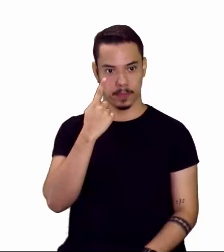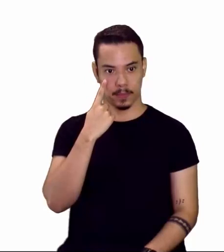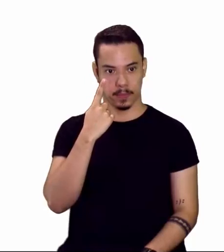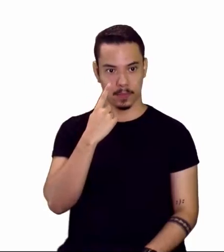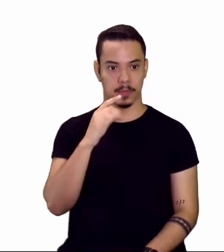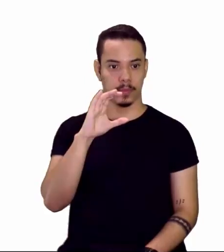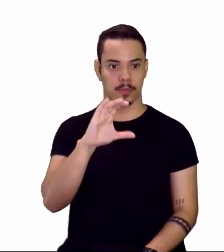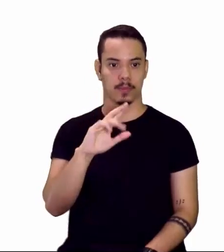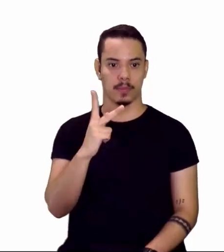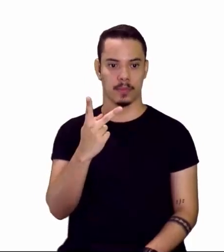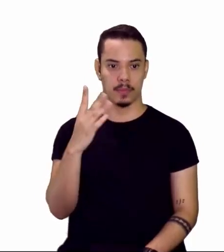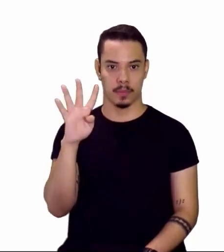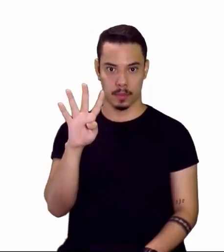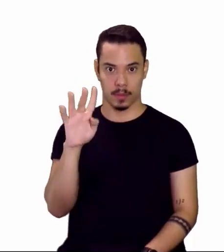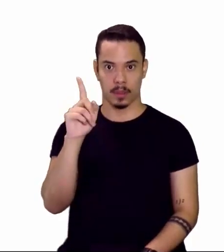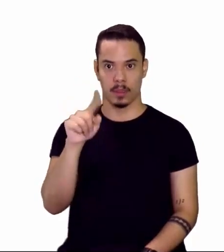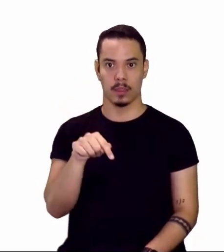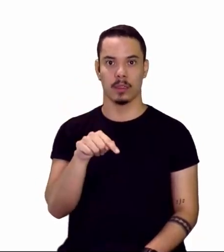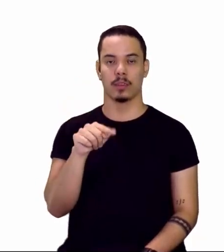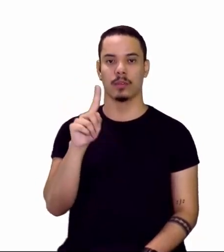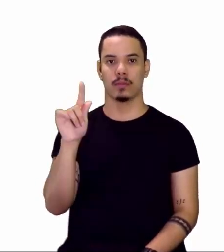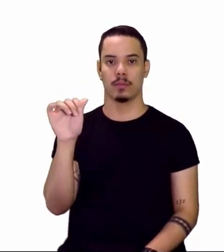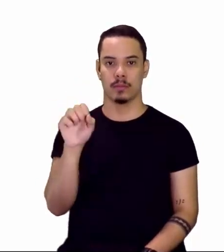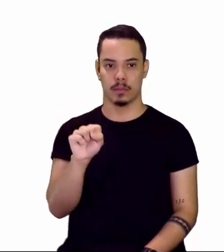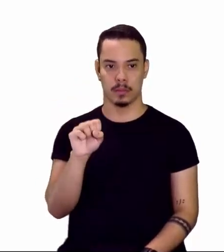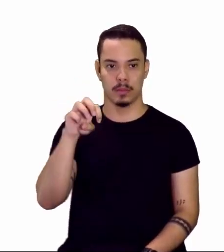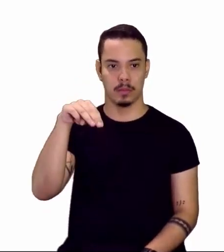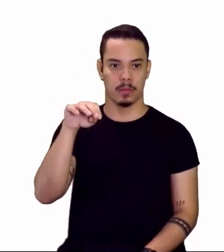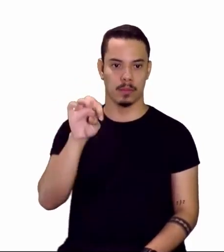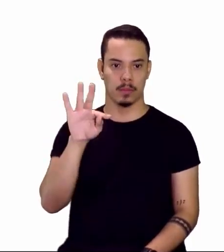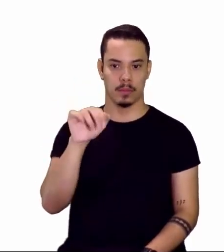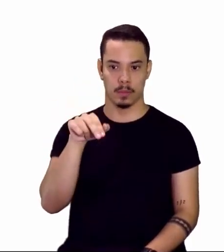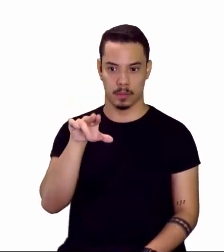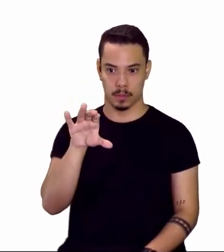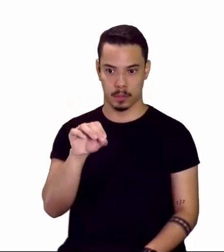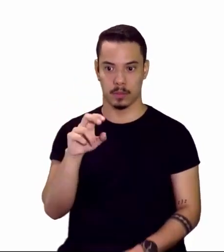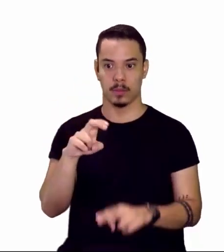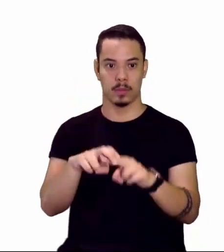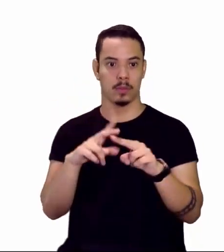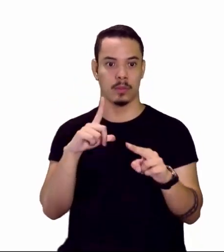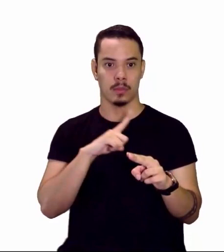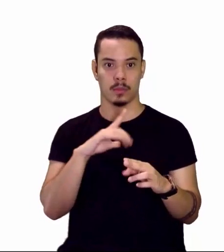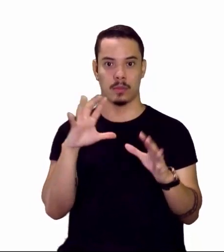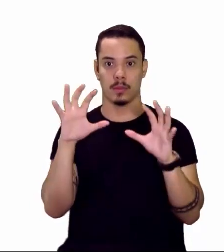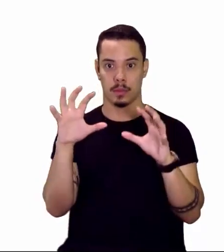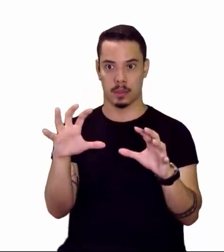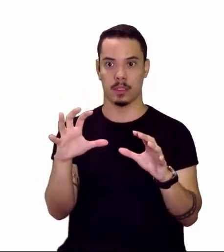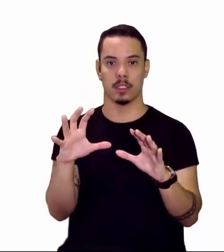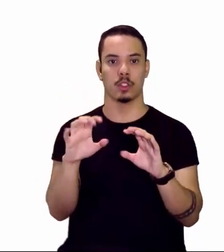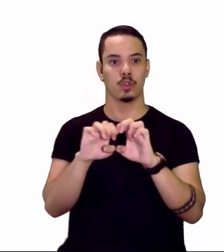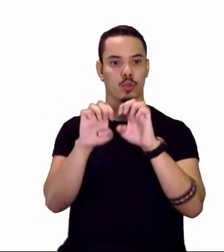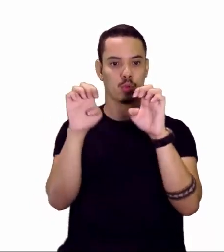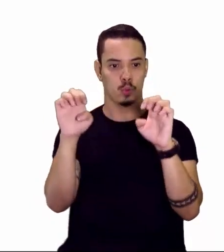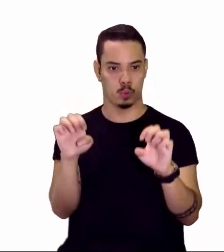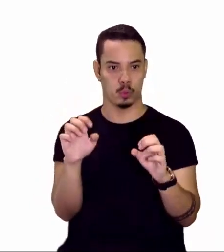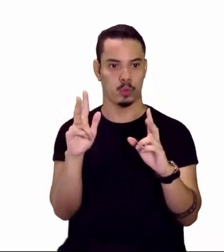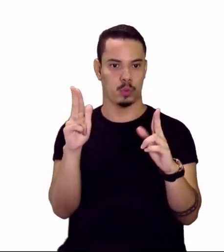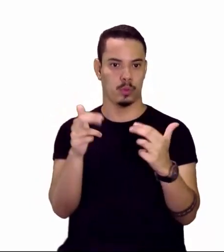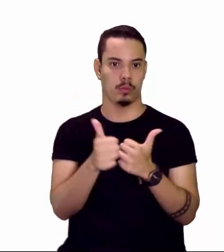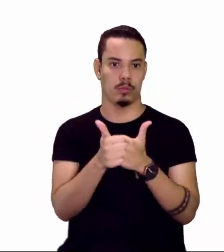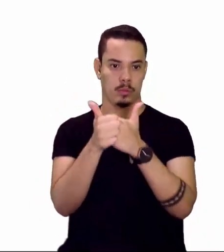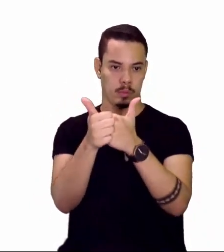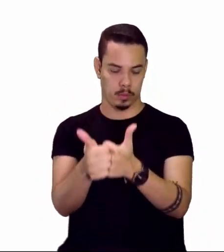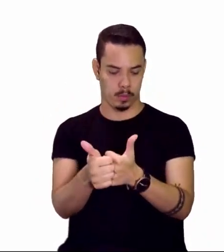CH4, é o gás metano. Então, ela tem uma forma estrutural, conforme vocês estão